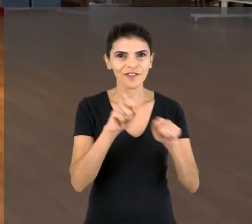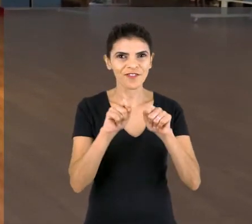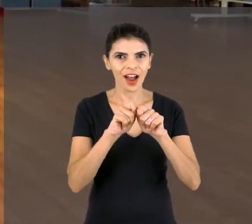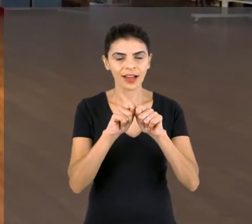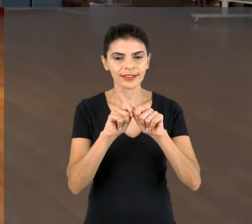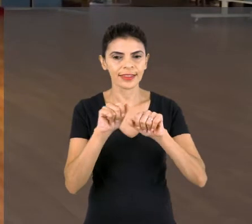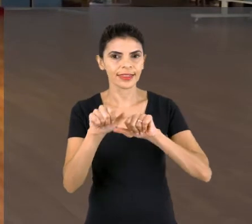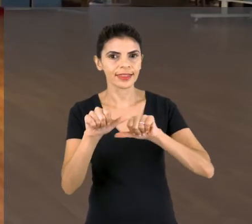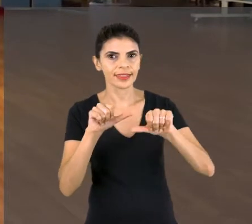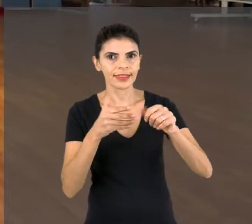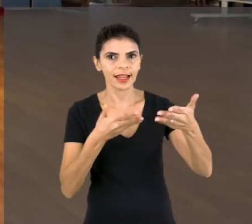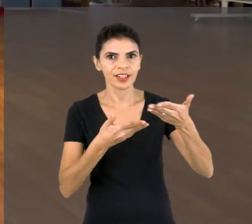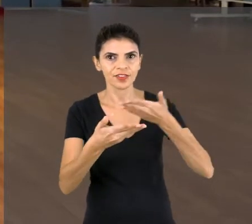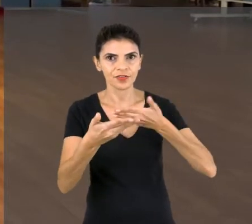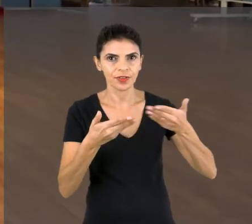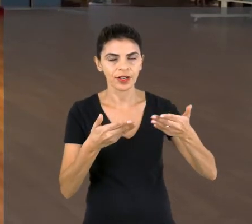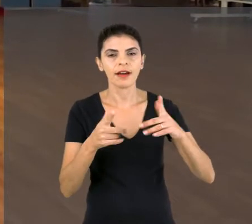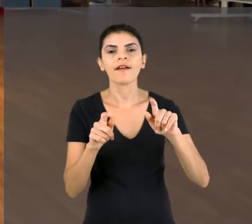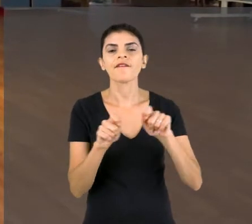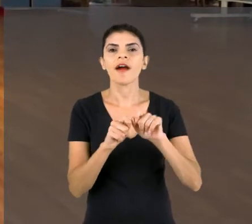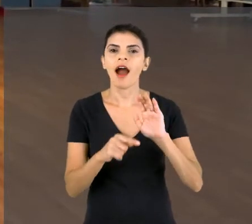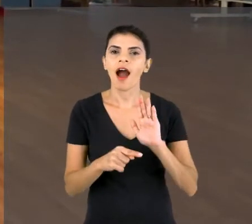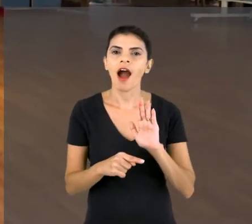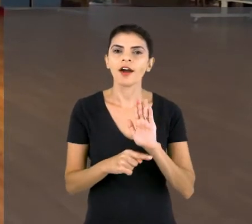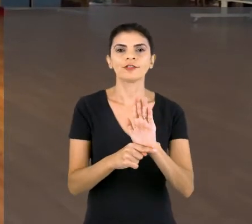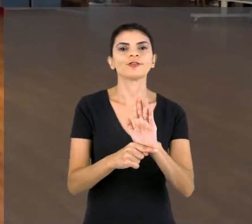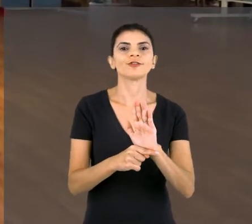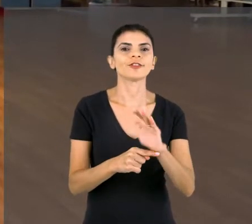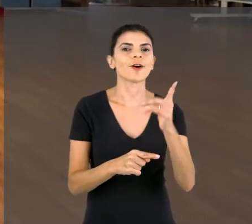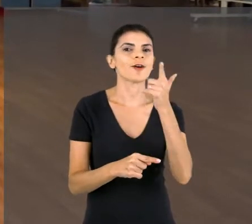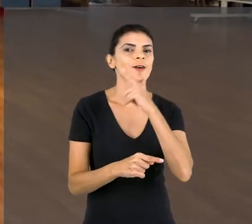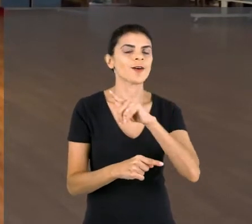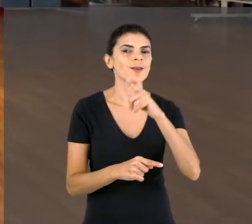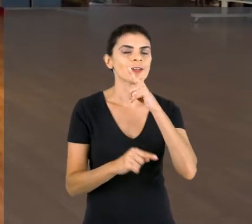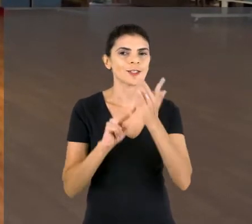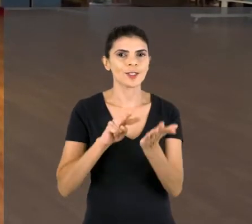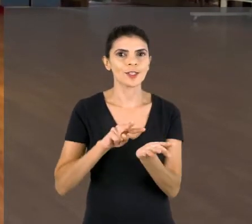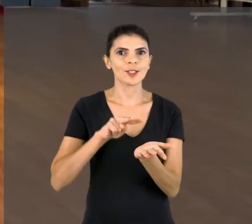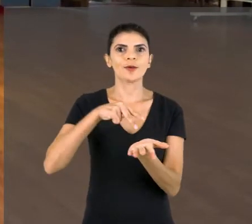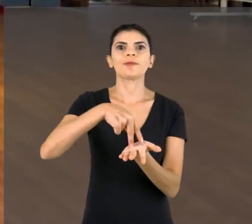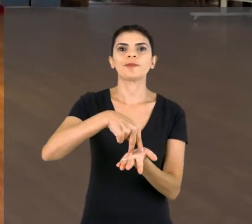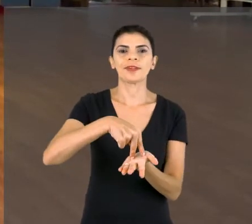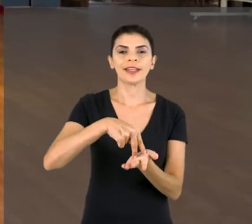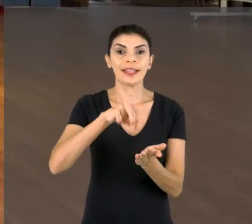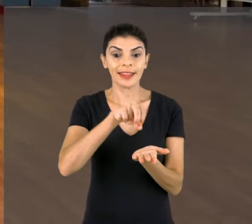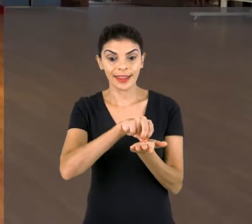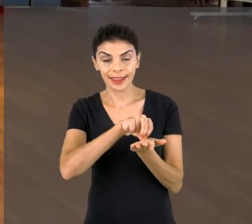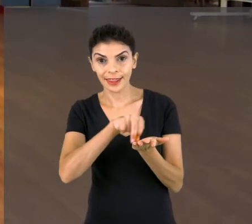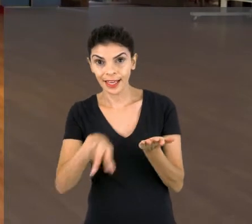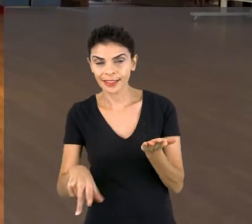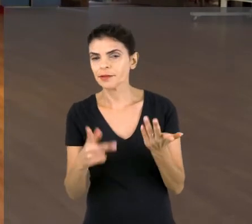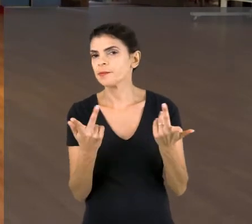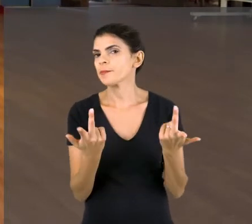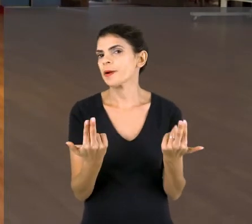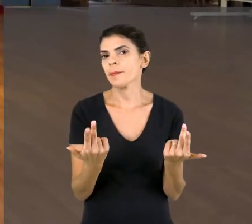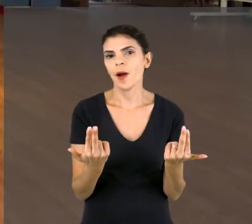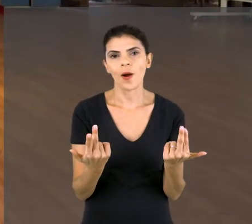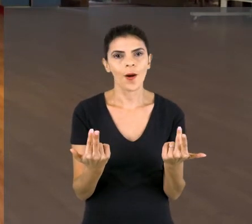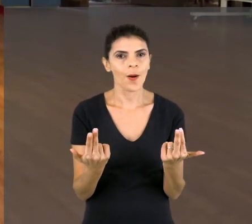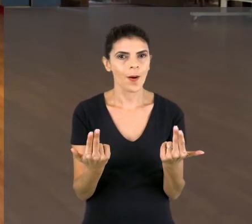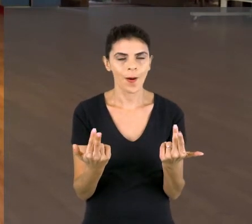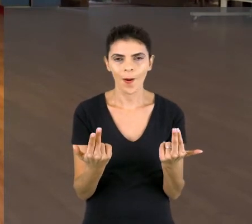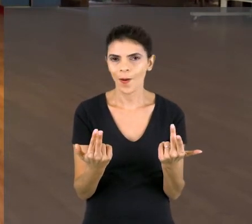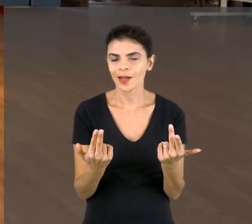transferência para subir no braço esticado, o portô ajuda a volante a subir. Para descer, a mesma coisa. A